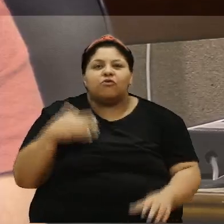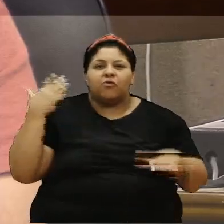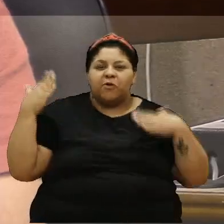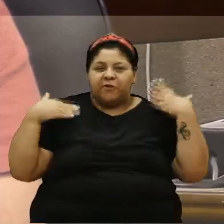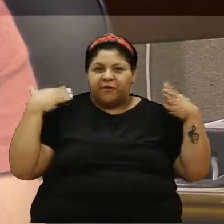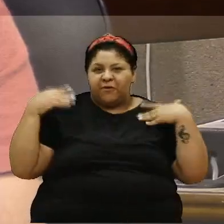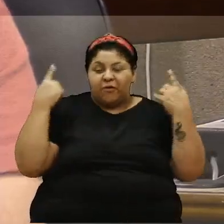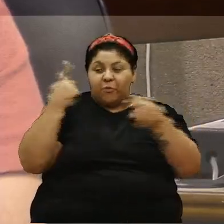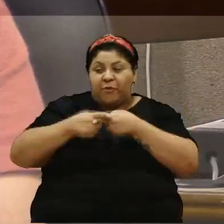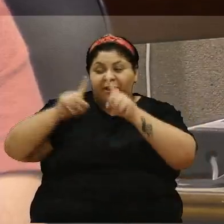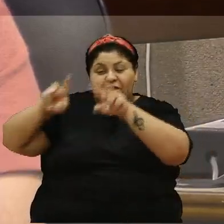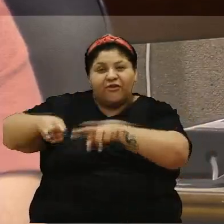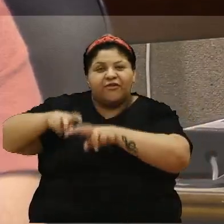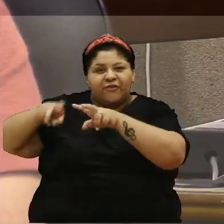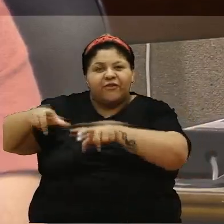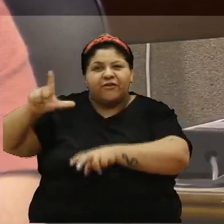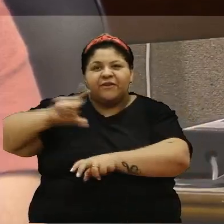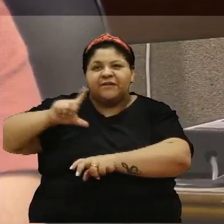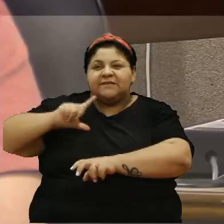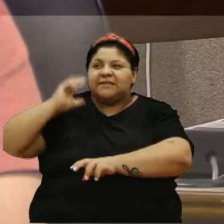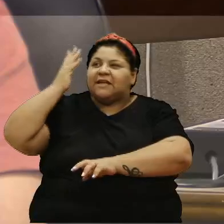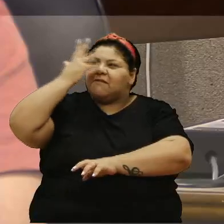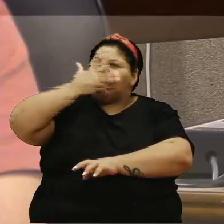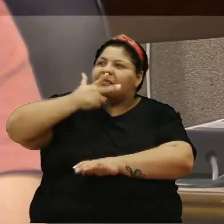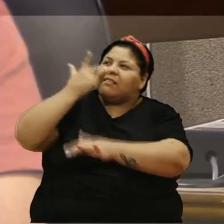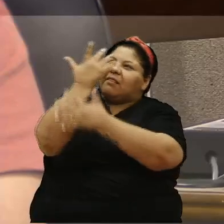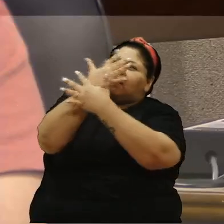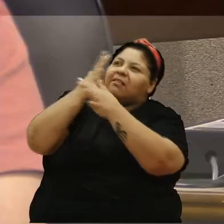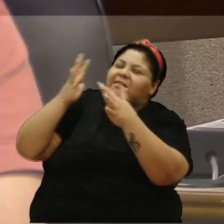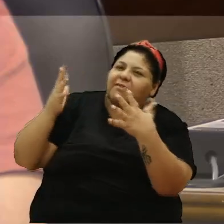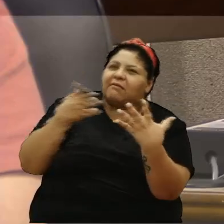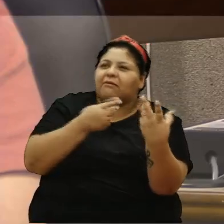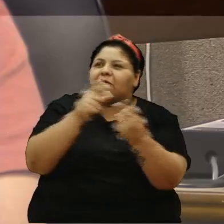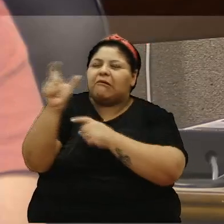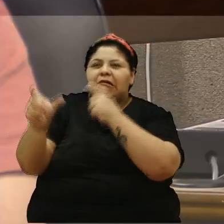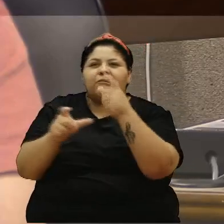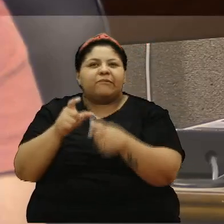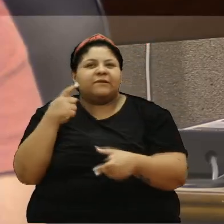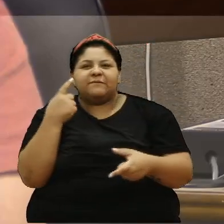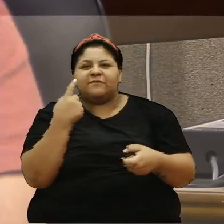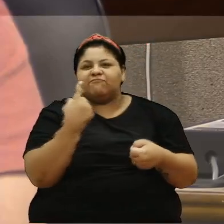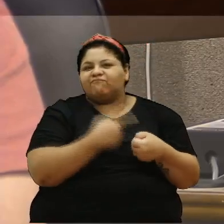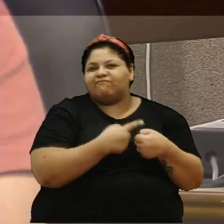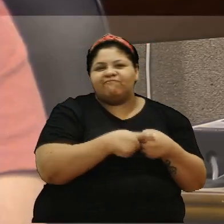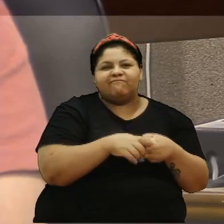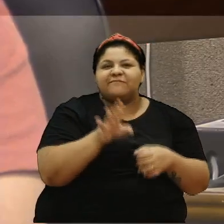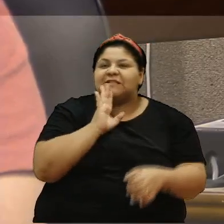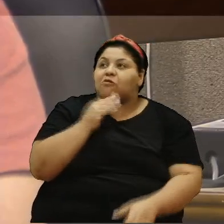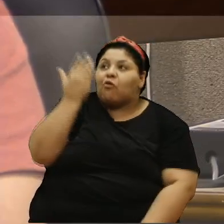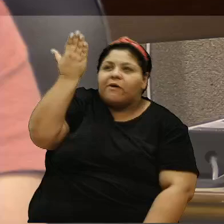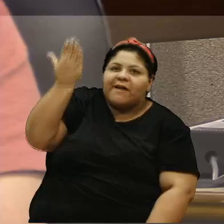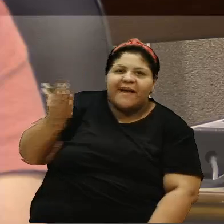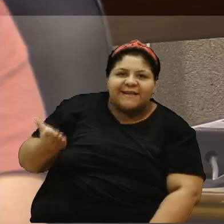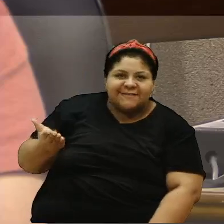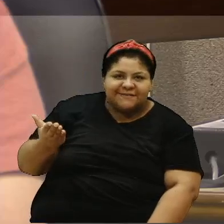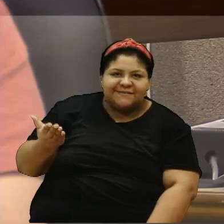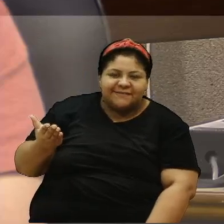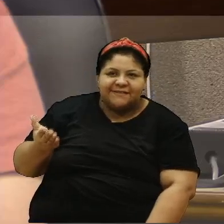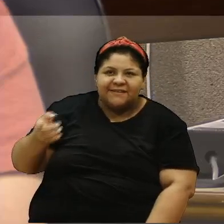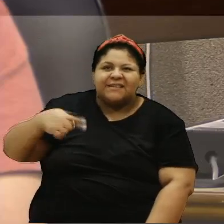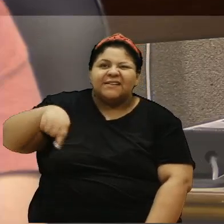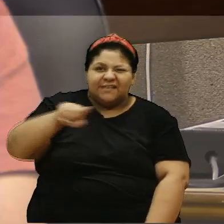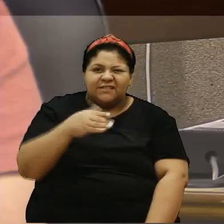turismo, porque no interior existem belezas naturais ali que muita gente da cidade não conhece. E algo